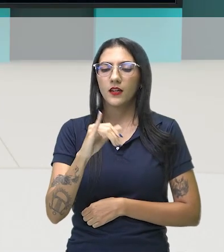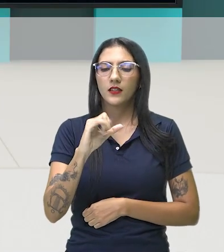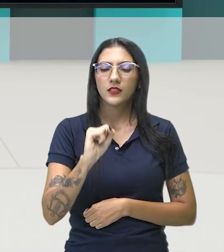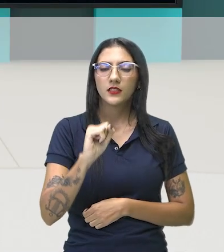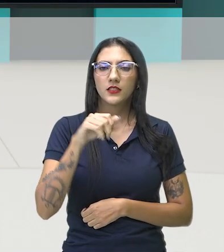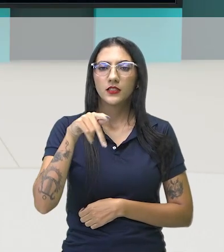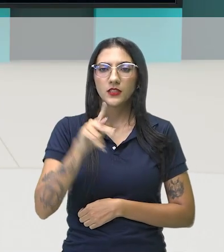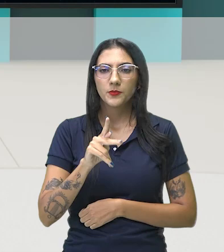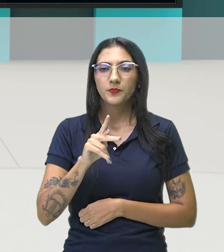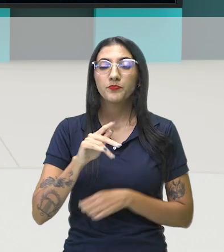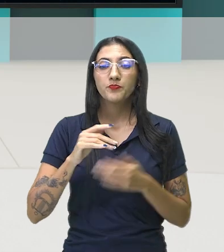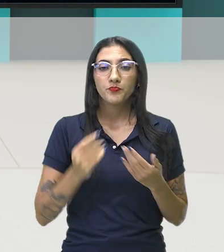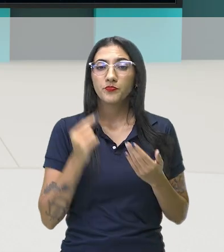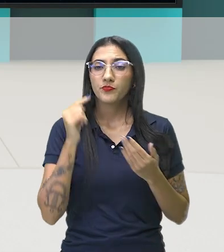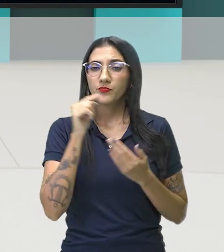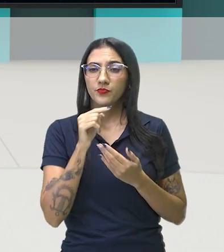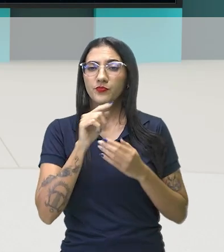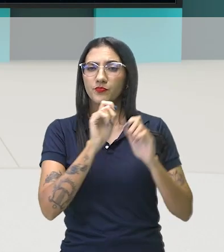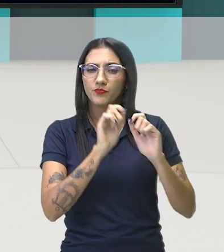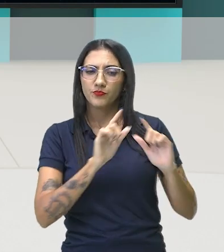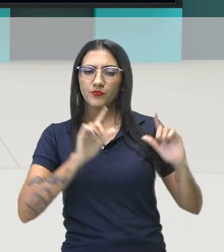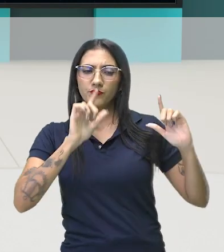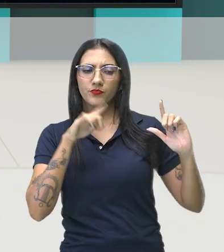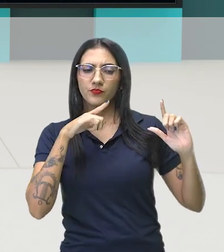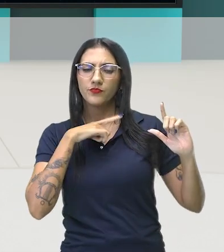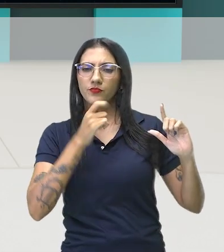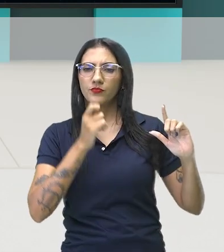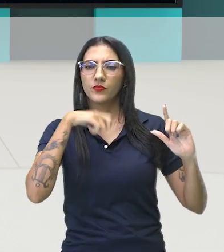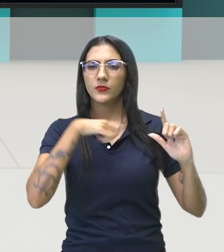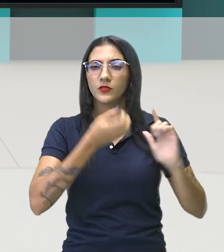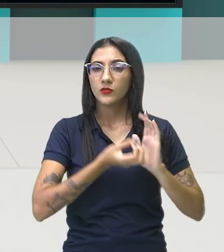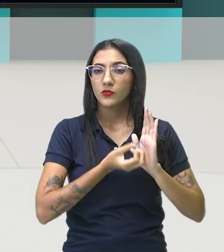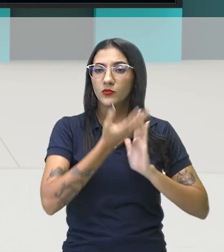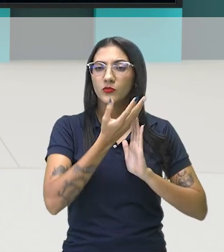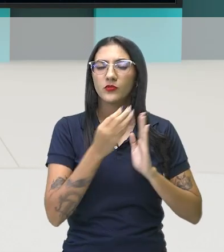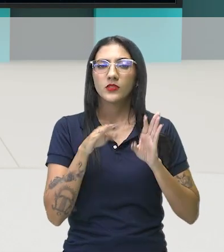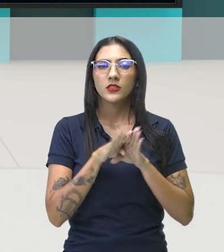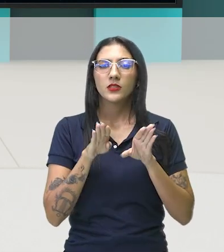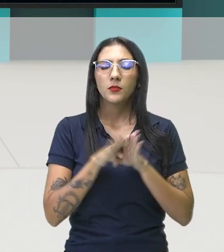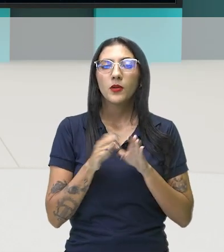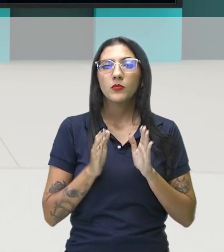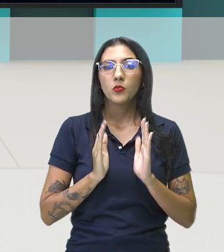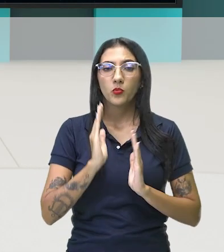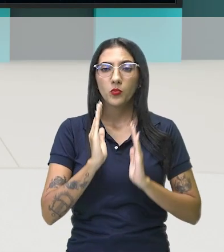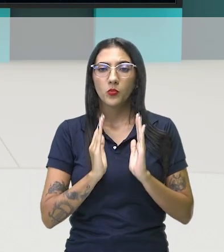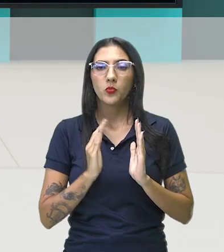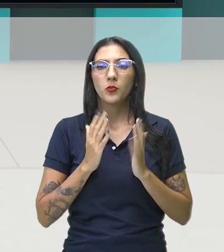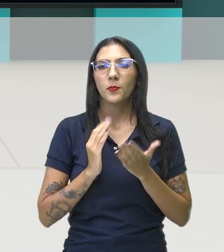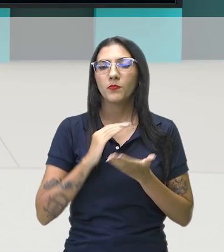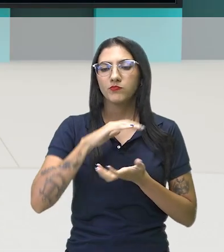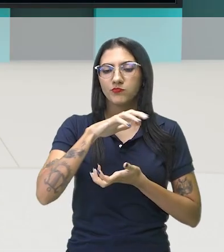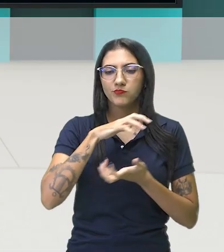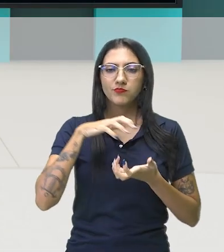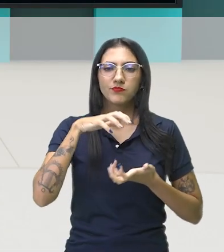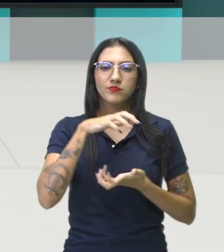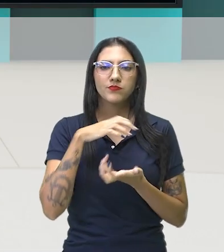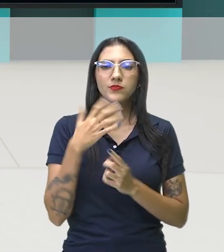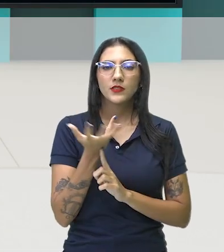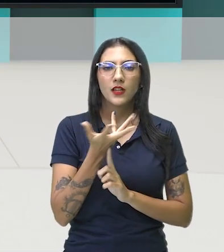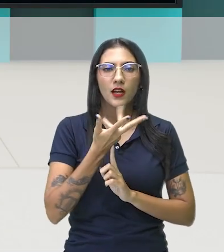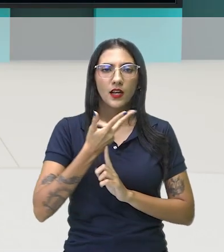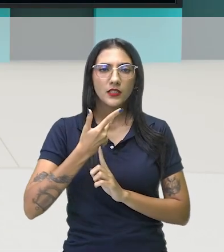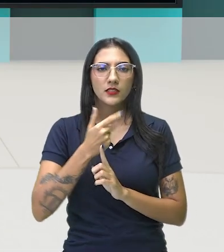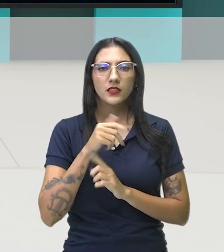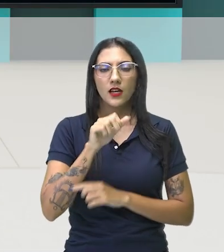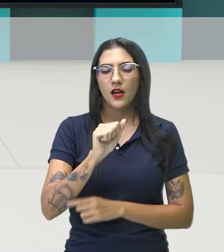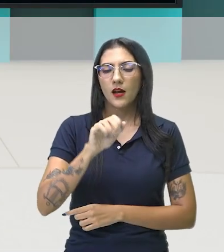partir dessa obra, originou-se o movimento artístico, movimento